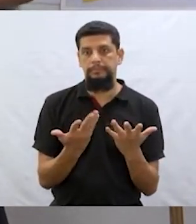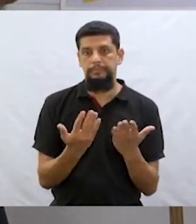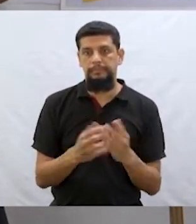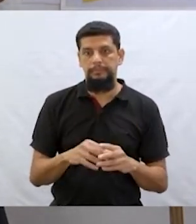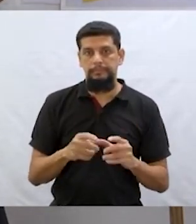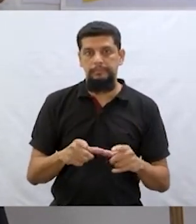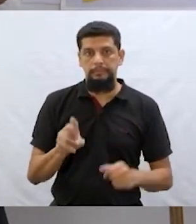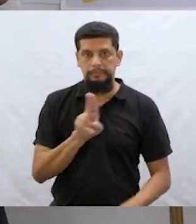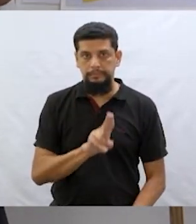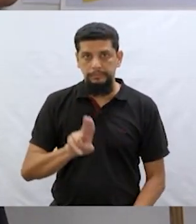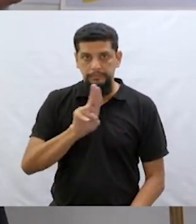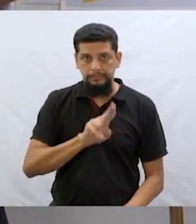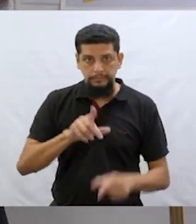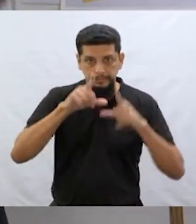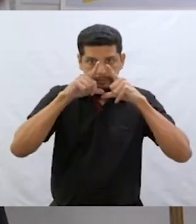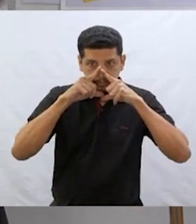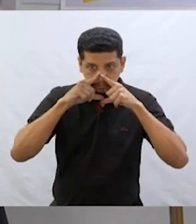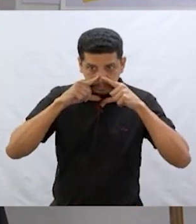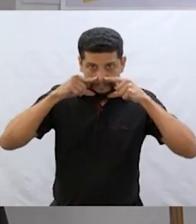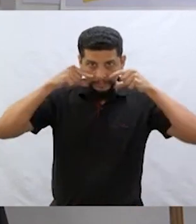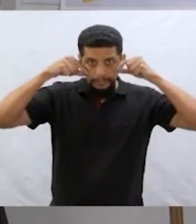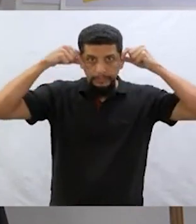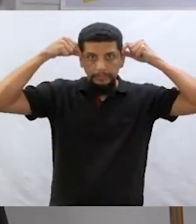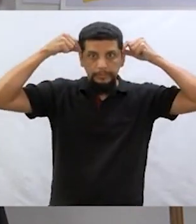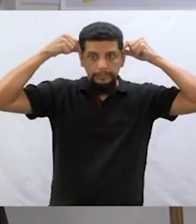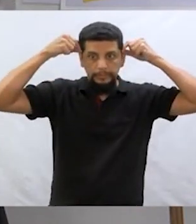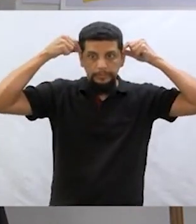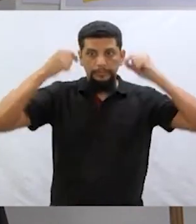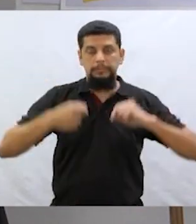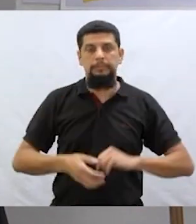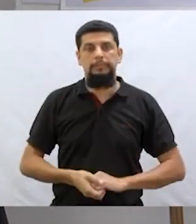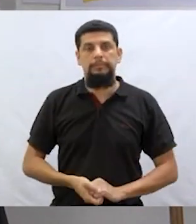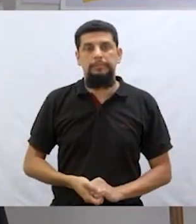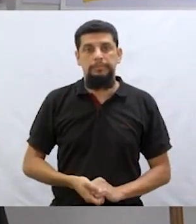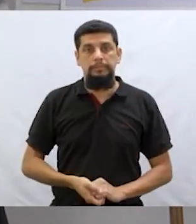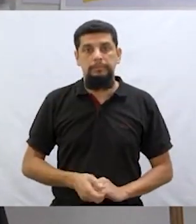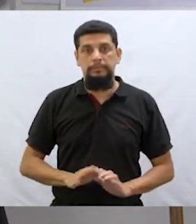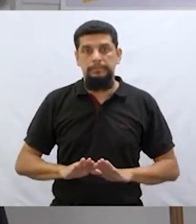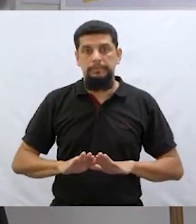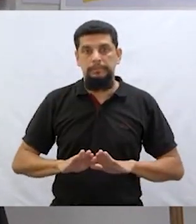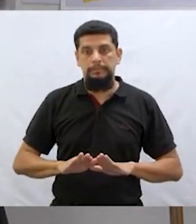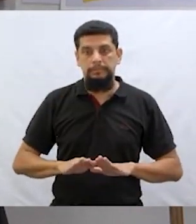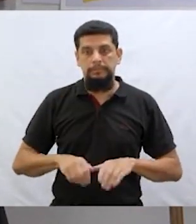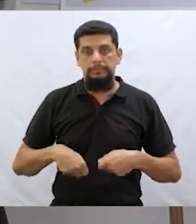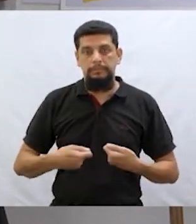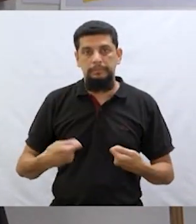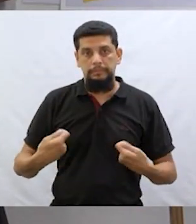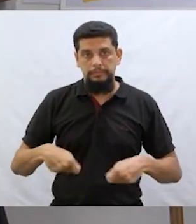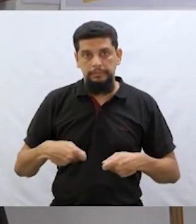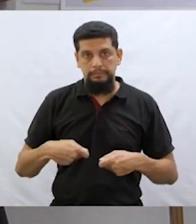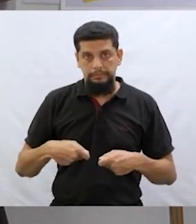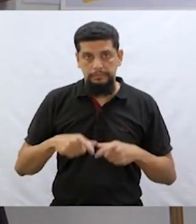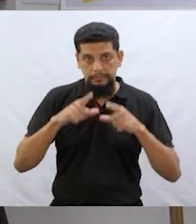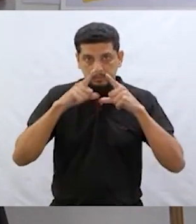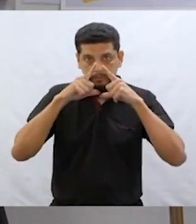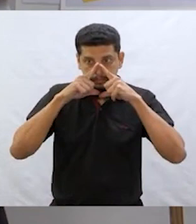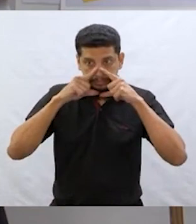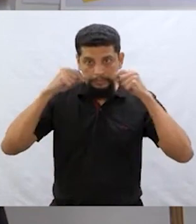mão, colocar a nossa máscara limpinha, né? Porque a gente precisa ir embora usando a